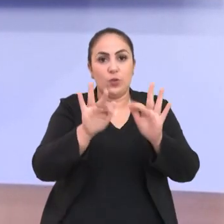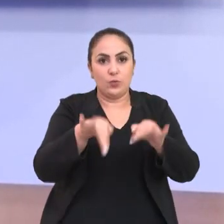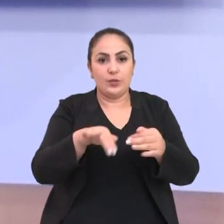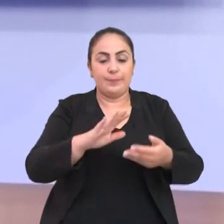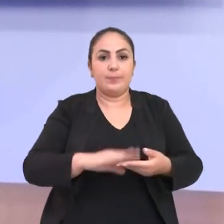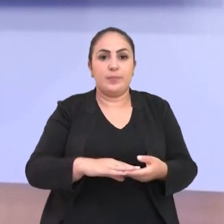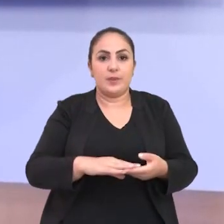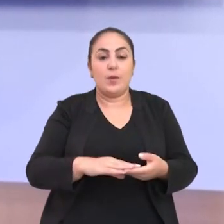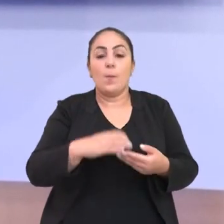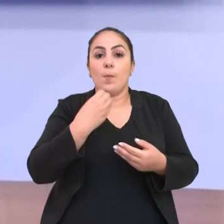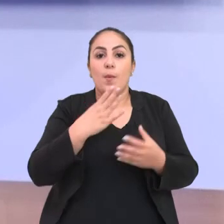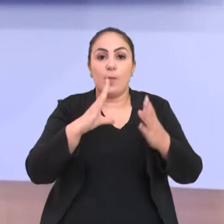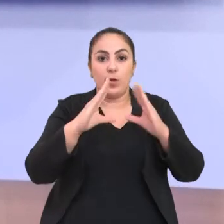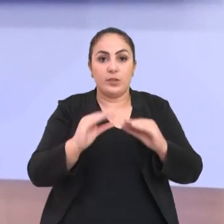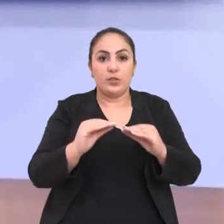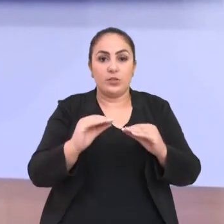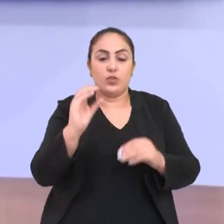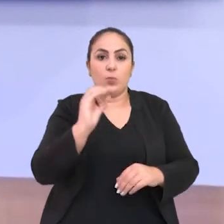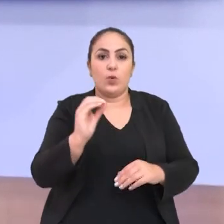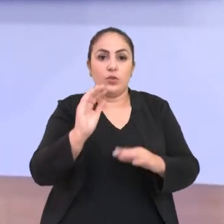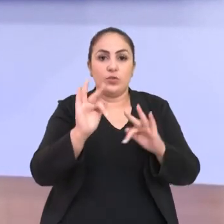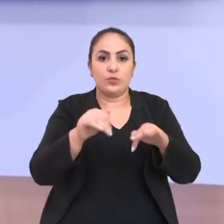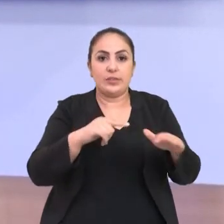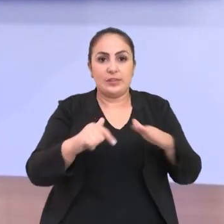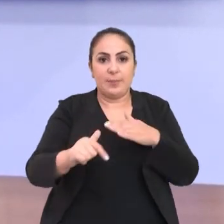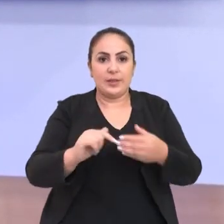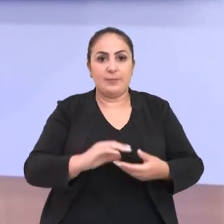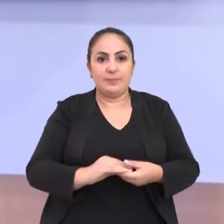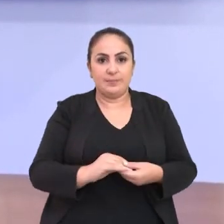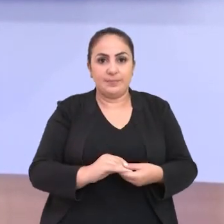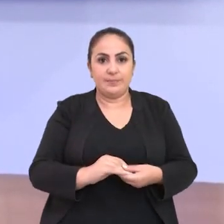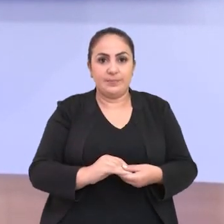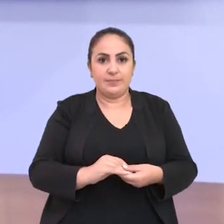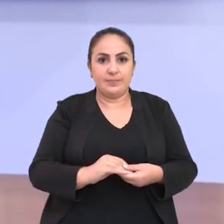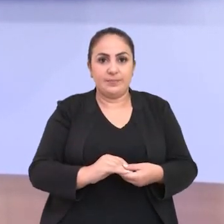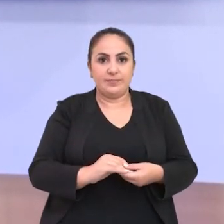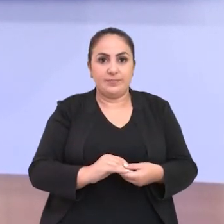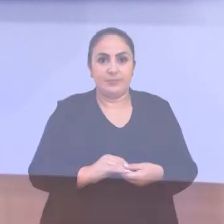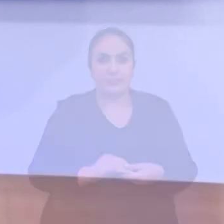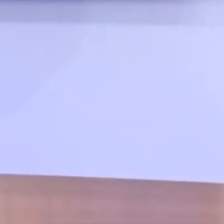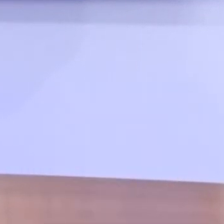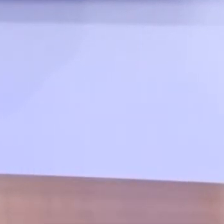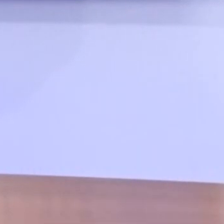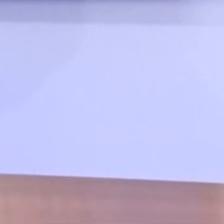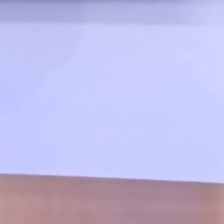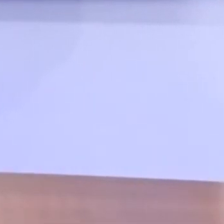sexta-feira está chegando ao fim. Uma boa noite e um ótimo fim de semana!